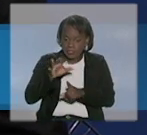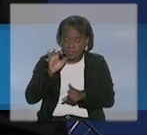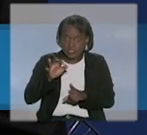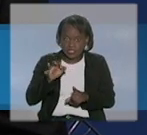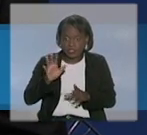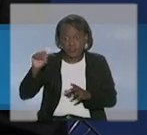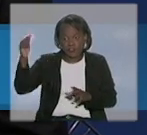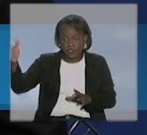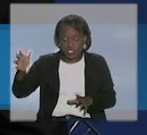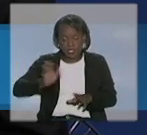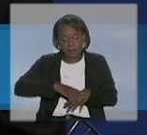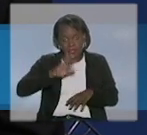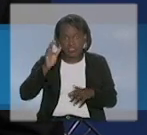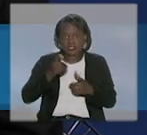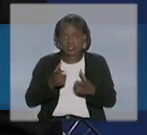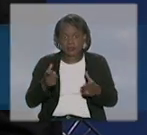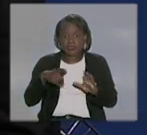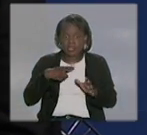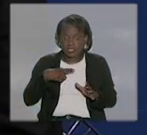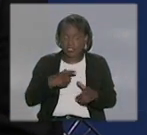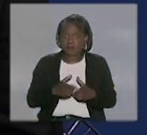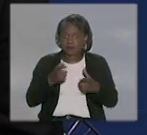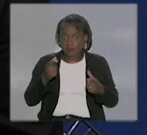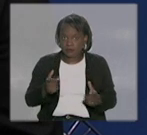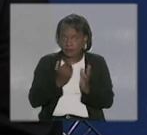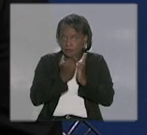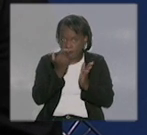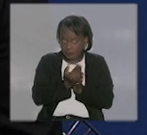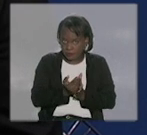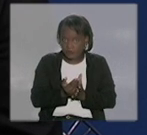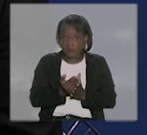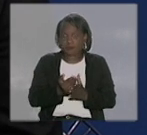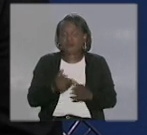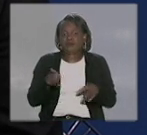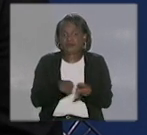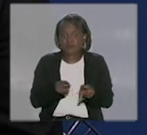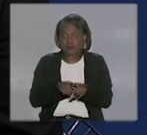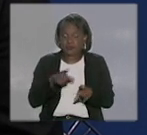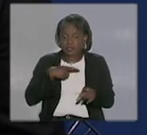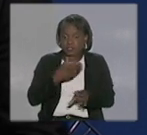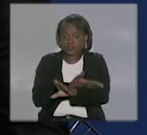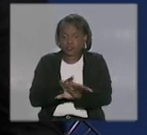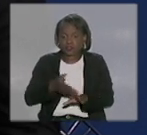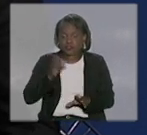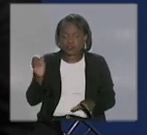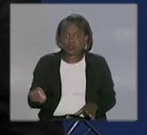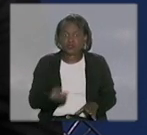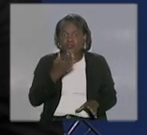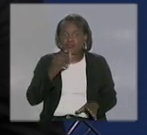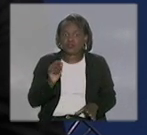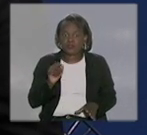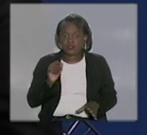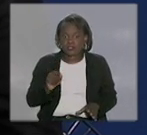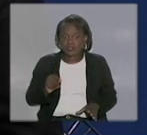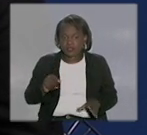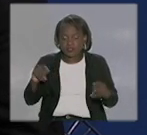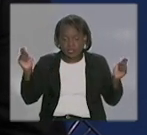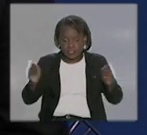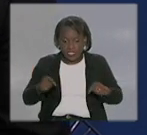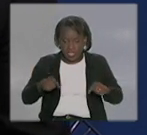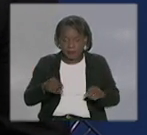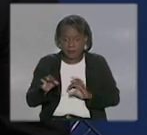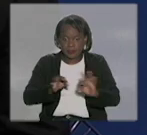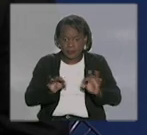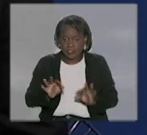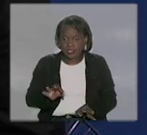pressões externas. Mas isso tem aumentado, agora inclusive a gente tem uma tendência nova no mercado, que é a possibilidade de você